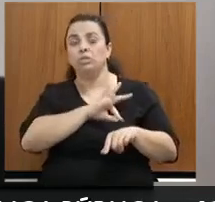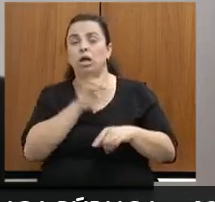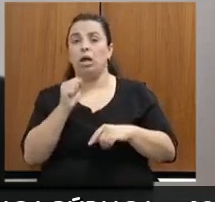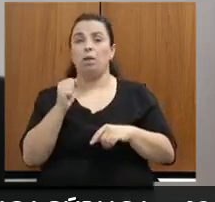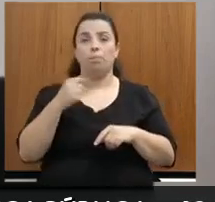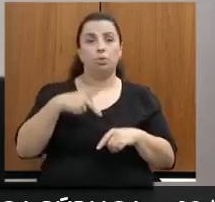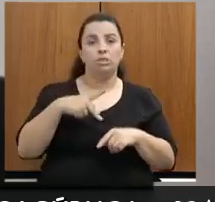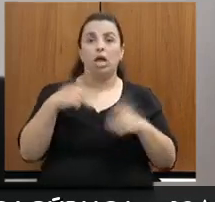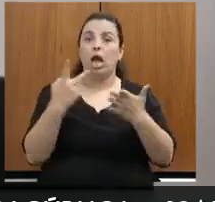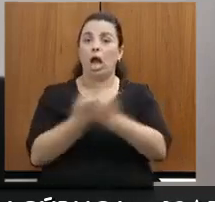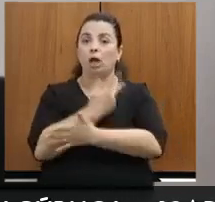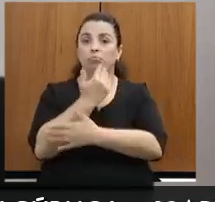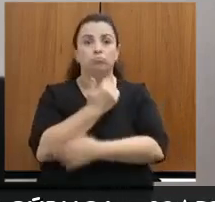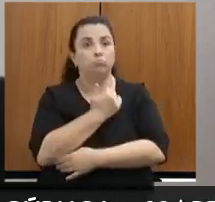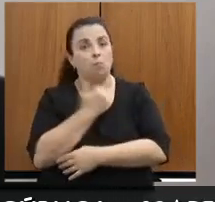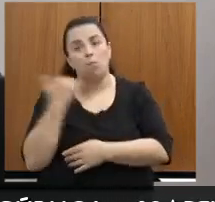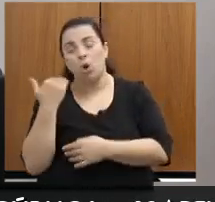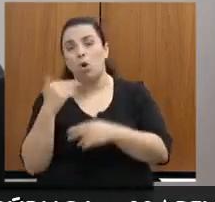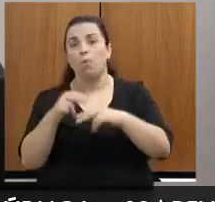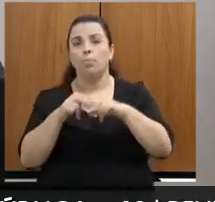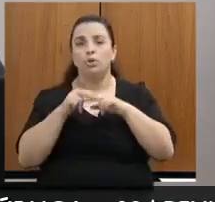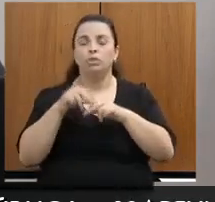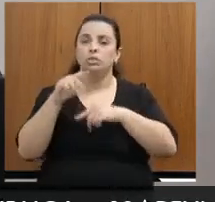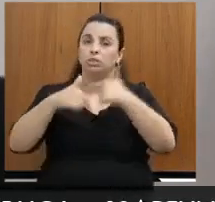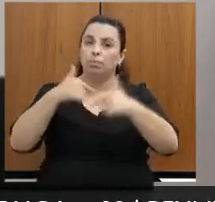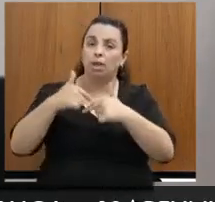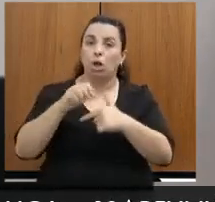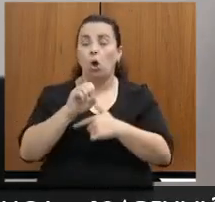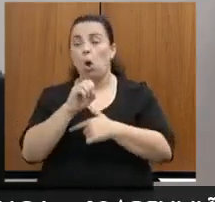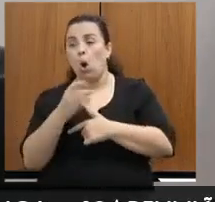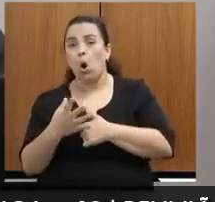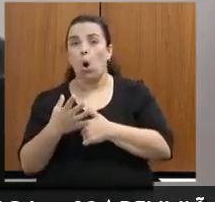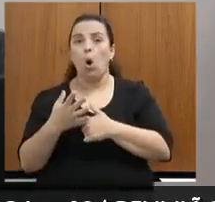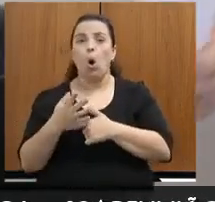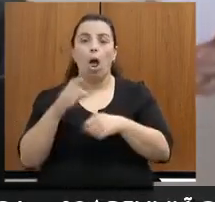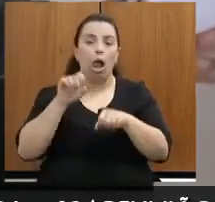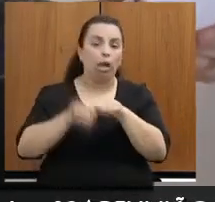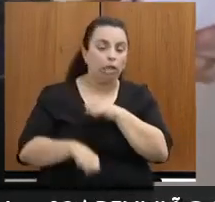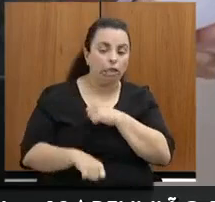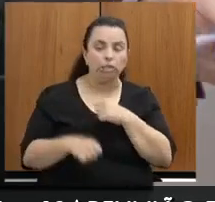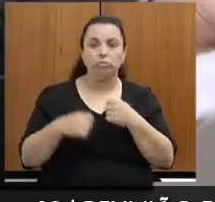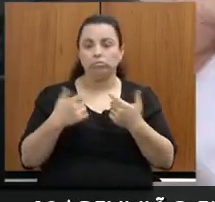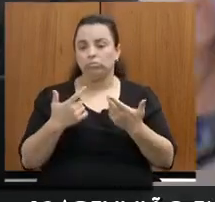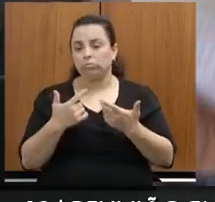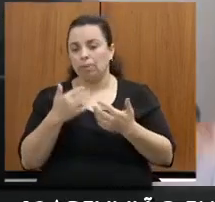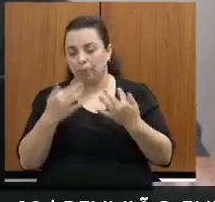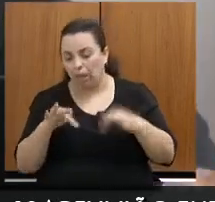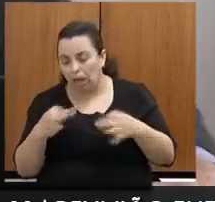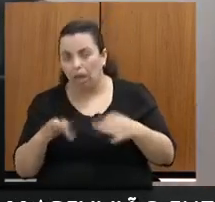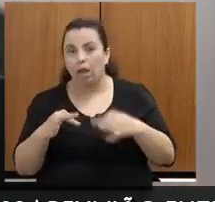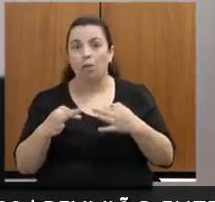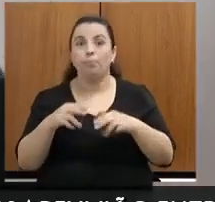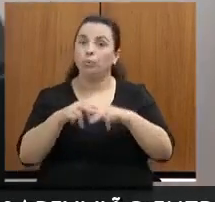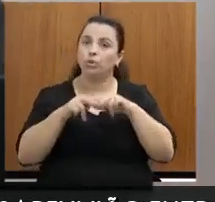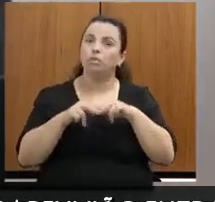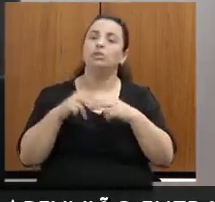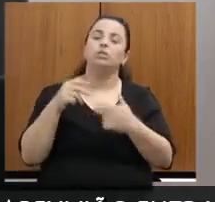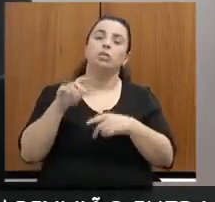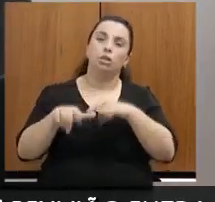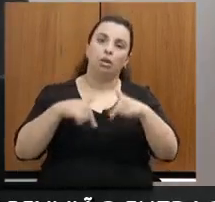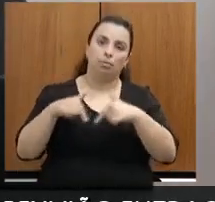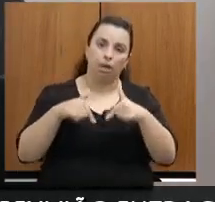que foram mortos em serviço ou feridos em razão da atividade